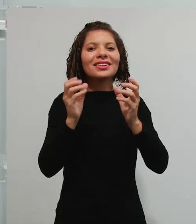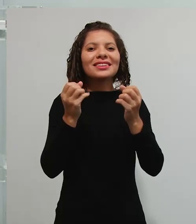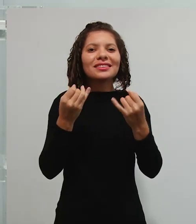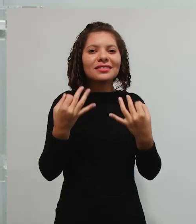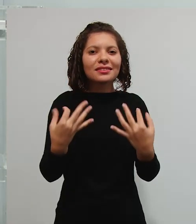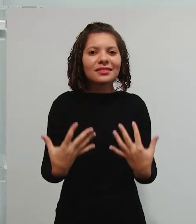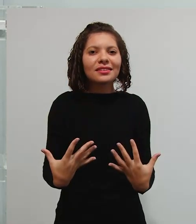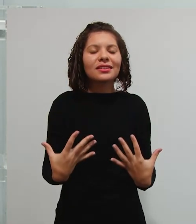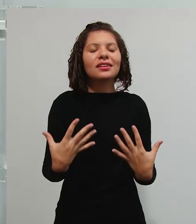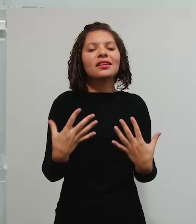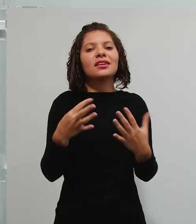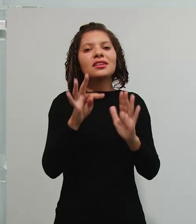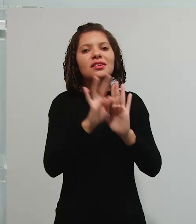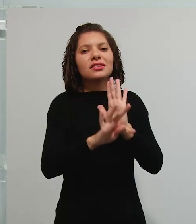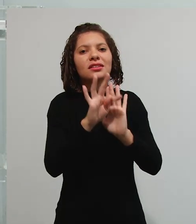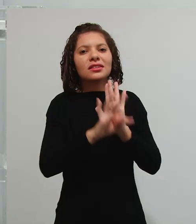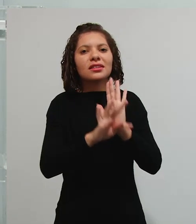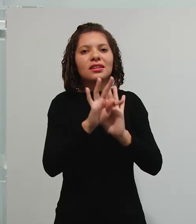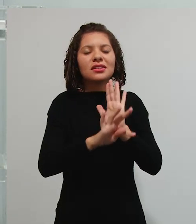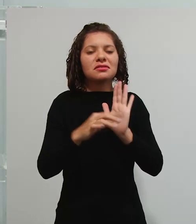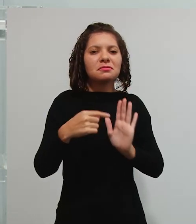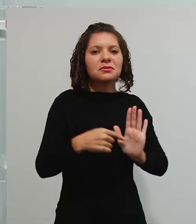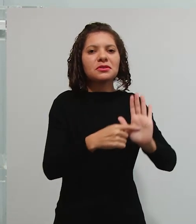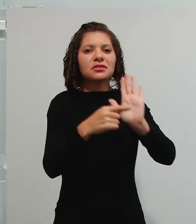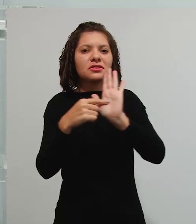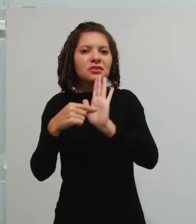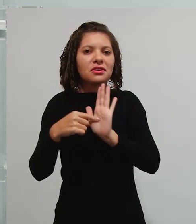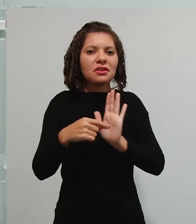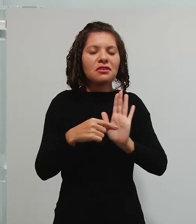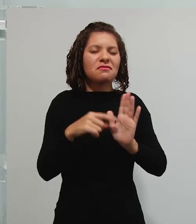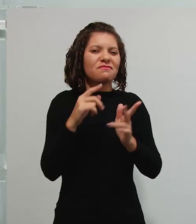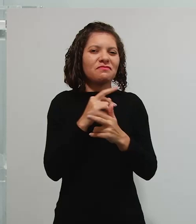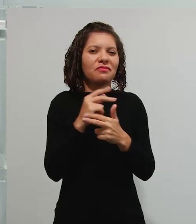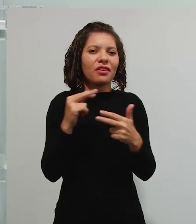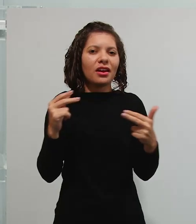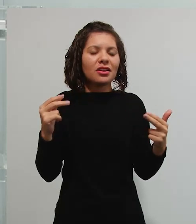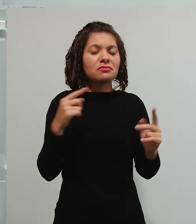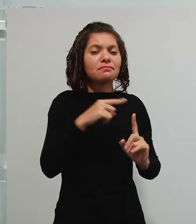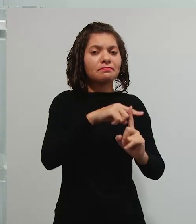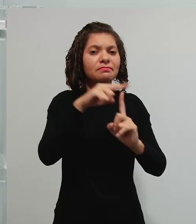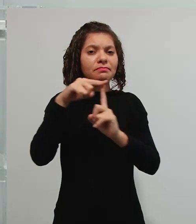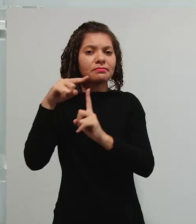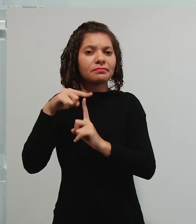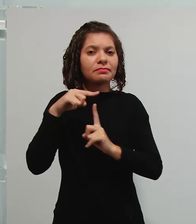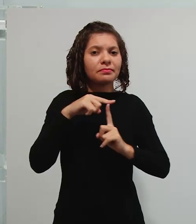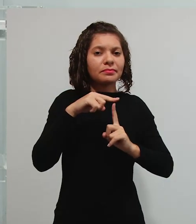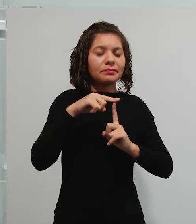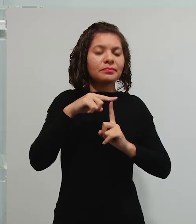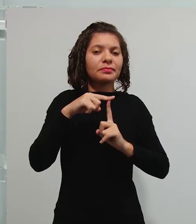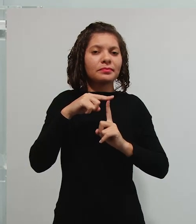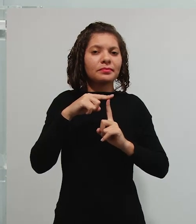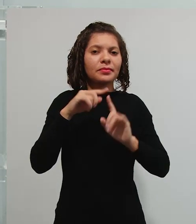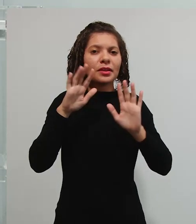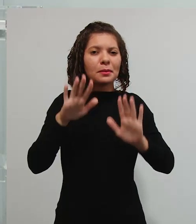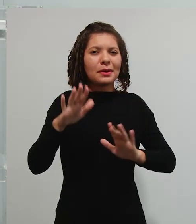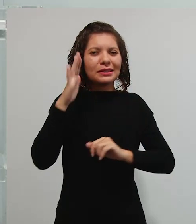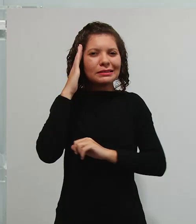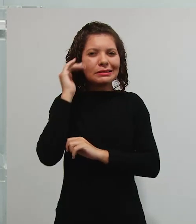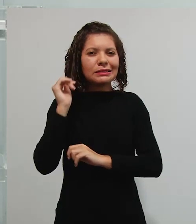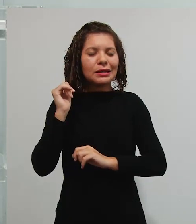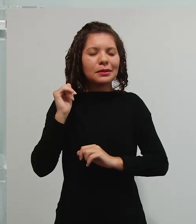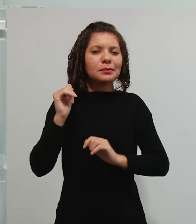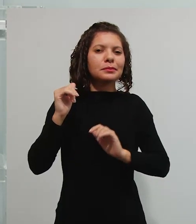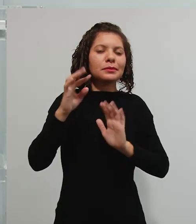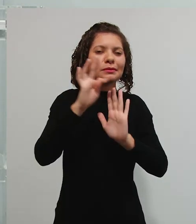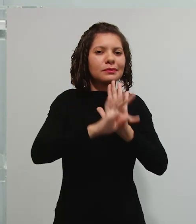narrativa, descritiva, injuntiva, expositiva, argumentativa, mas a gente pode saber tudo das estruturas textuais, mas se eu